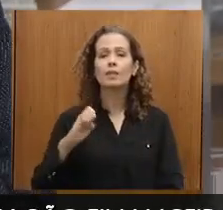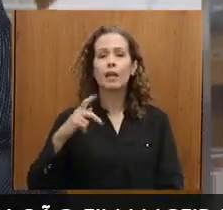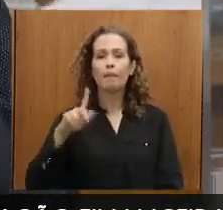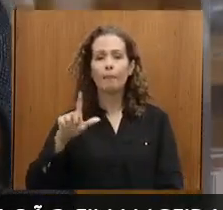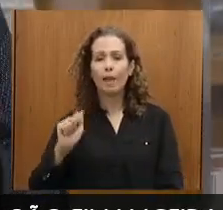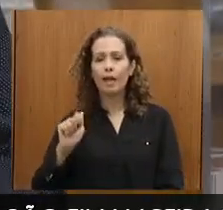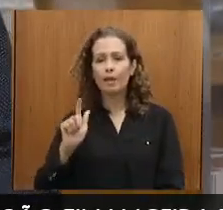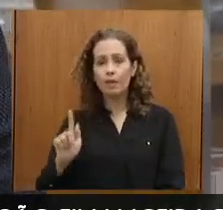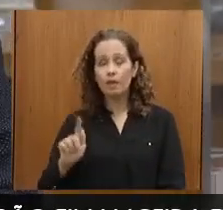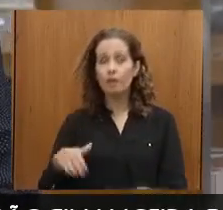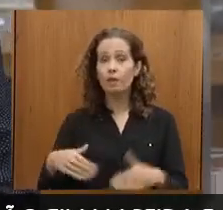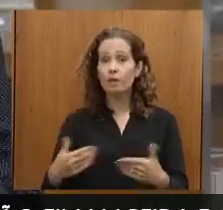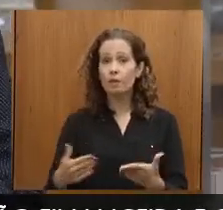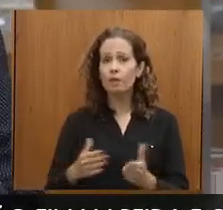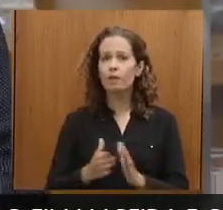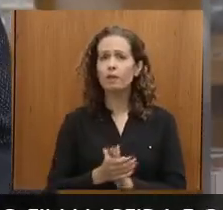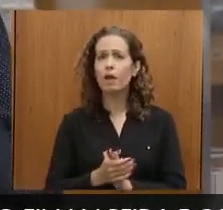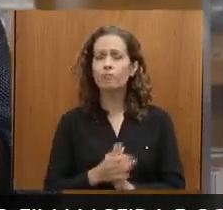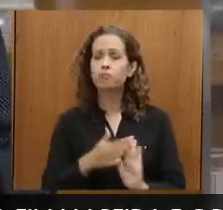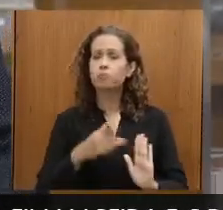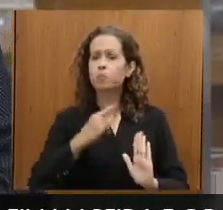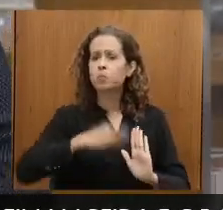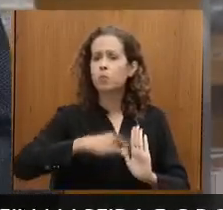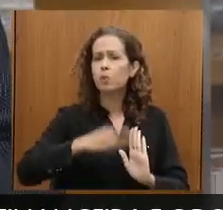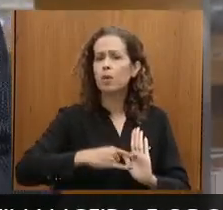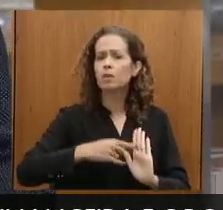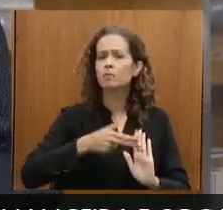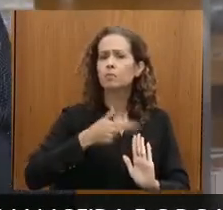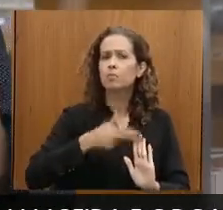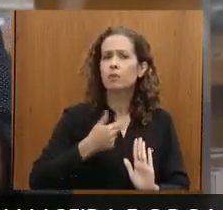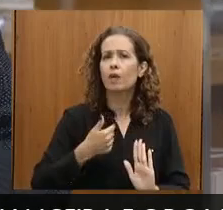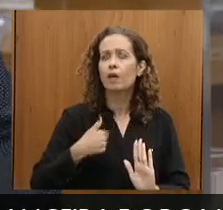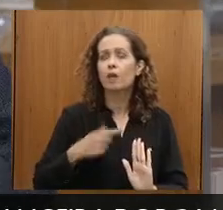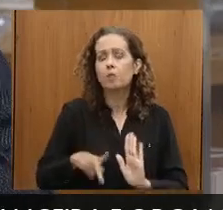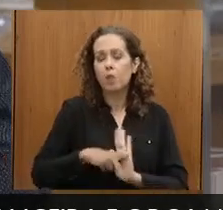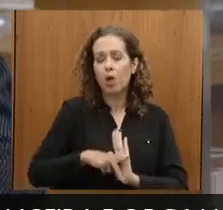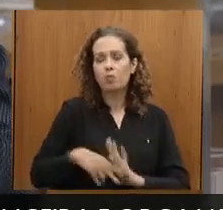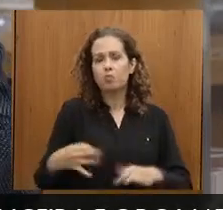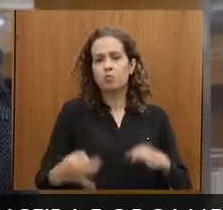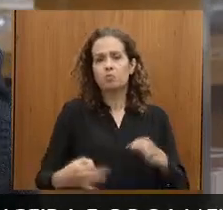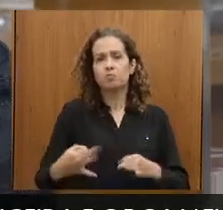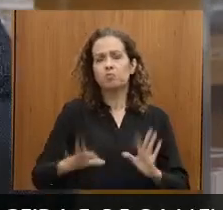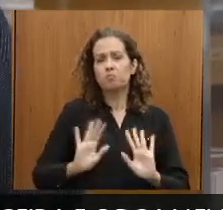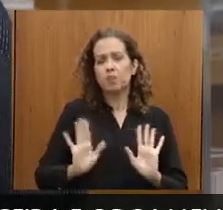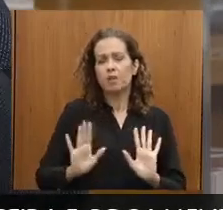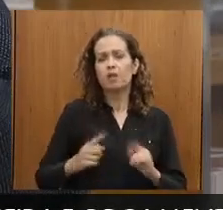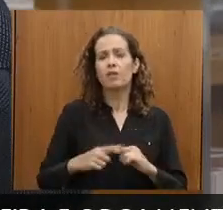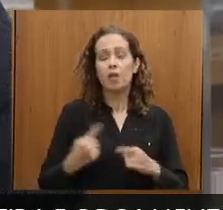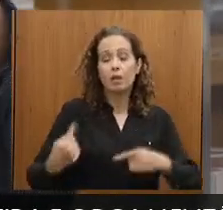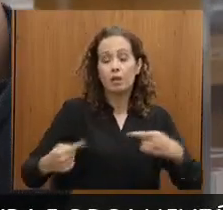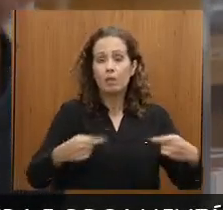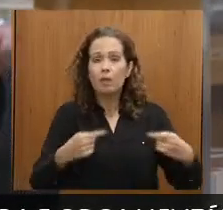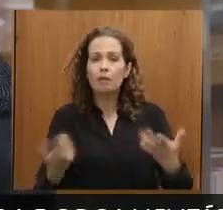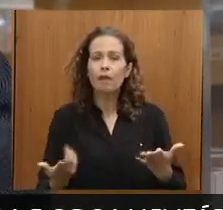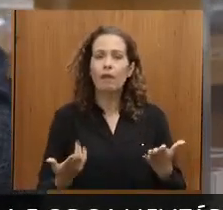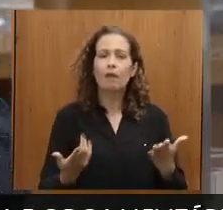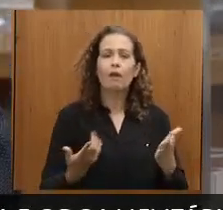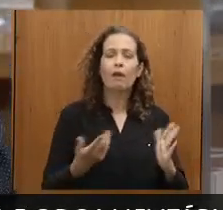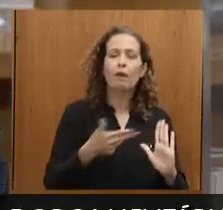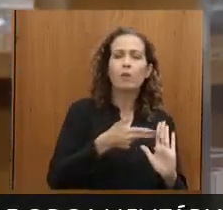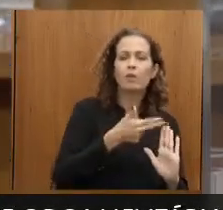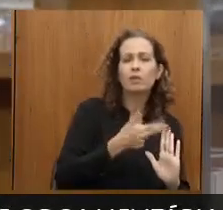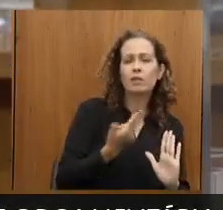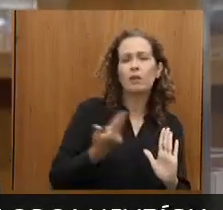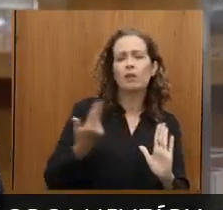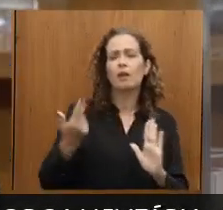é externo a nós. Enfim, eu não sou da área jurídica, então, para mim, não vou debater entre o parecer e as decisões